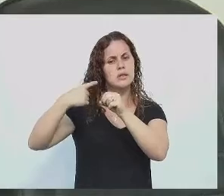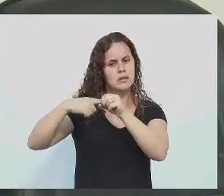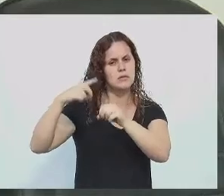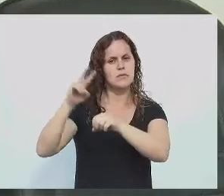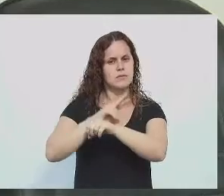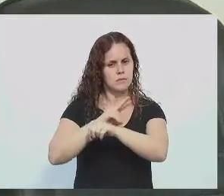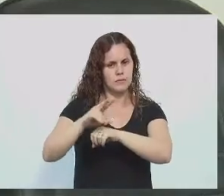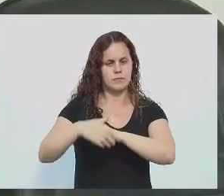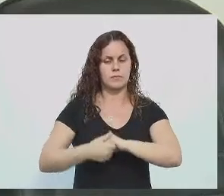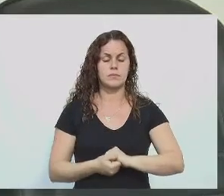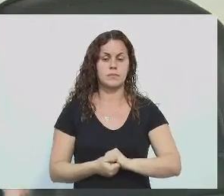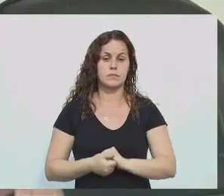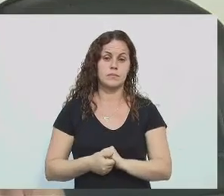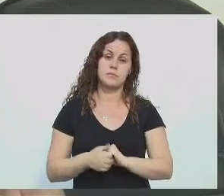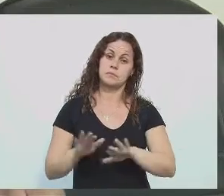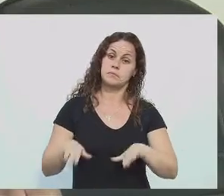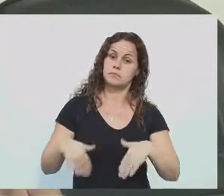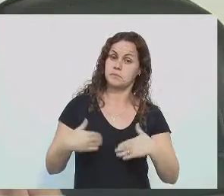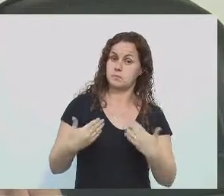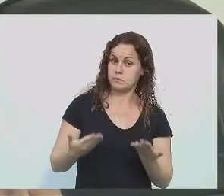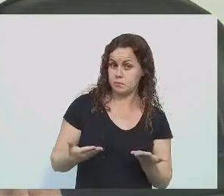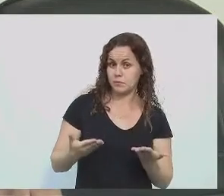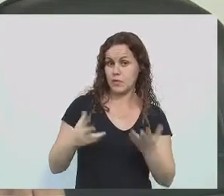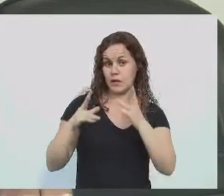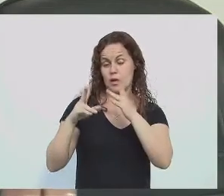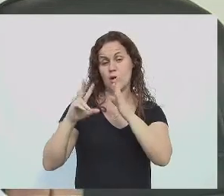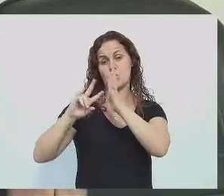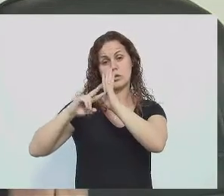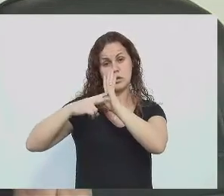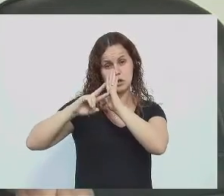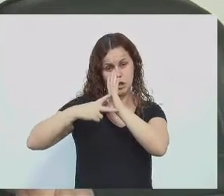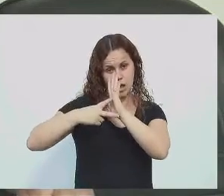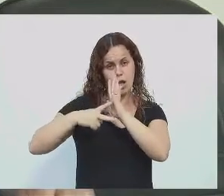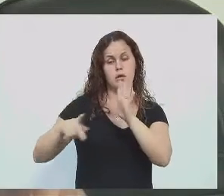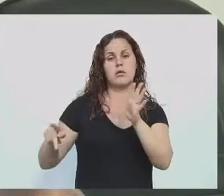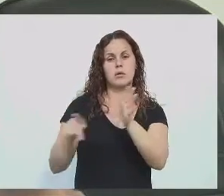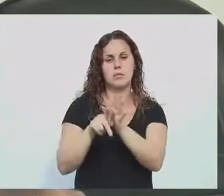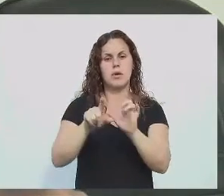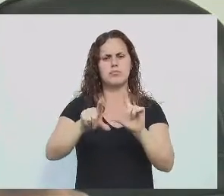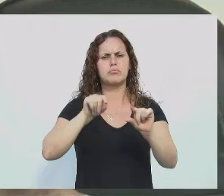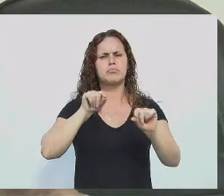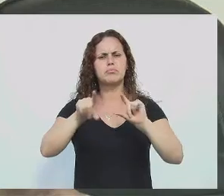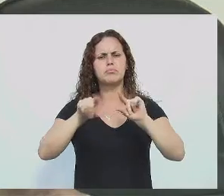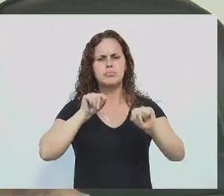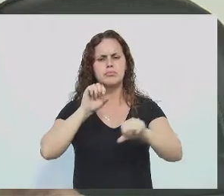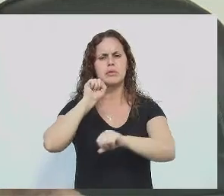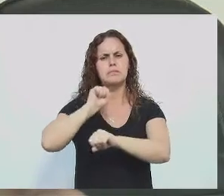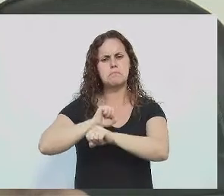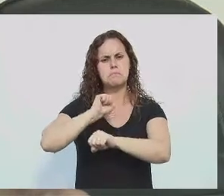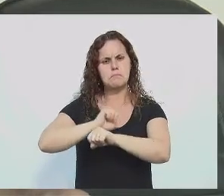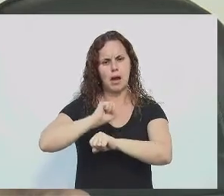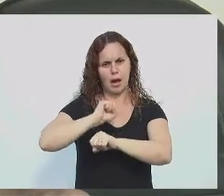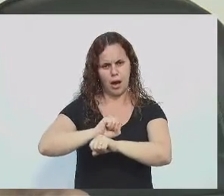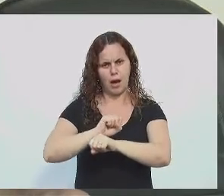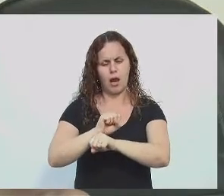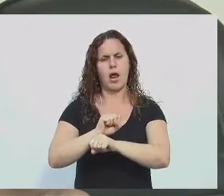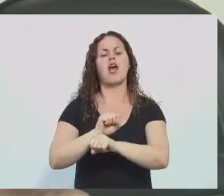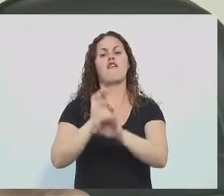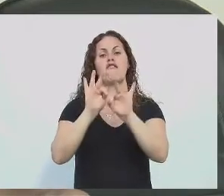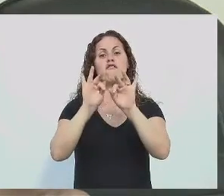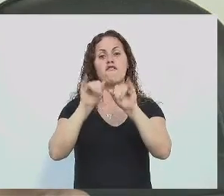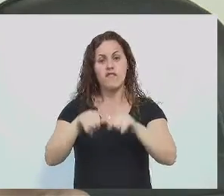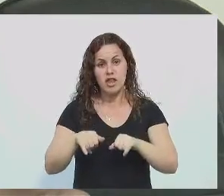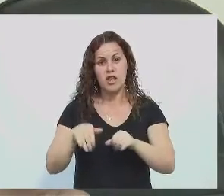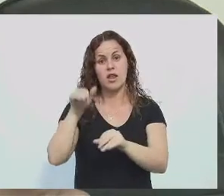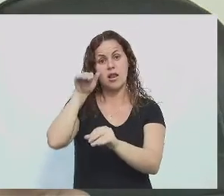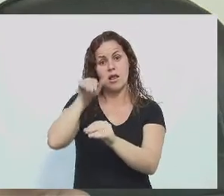Viçosa. Ademais, o sindicato também optou por aguardar o encerramento das eleições